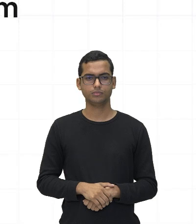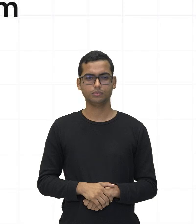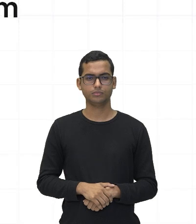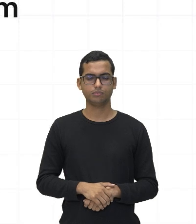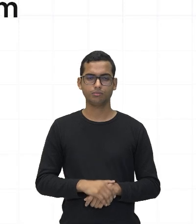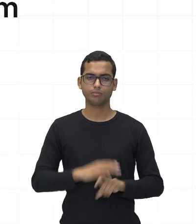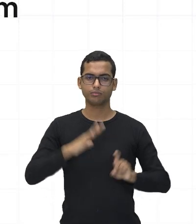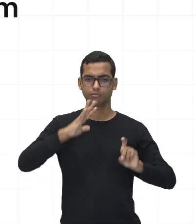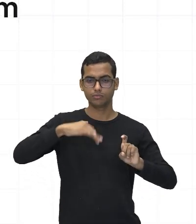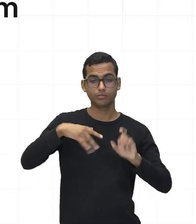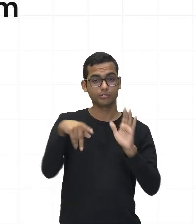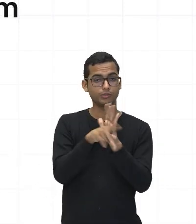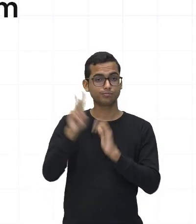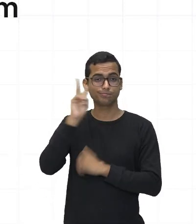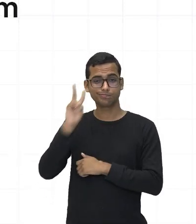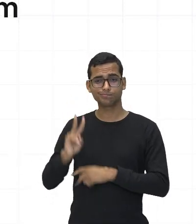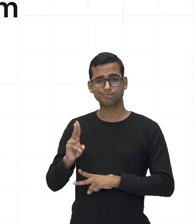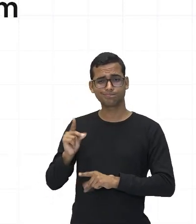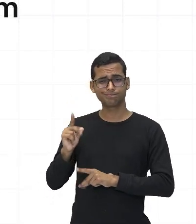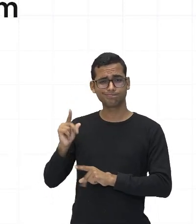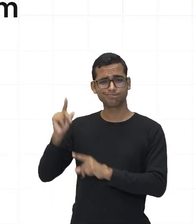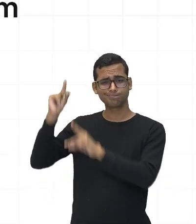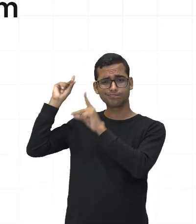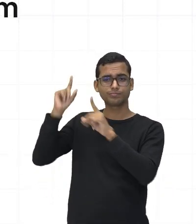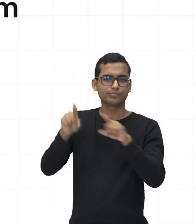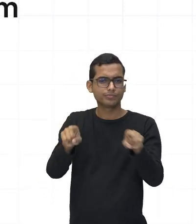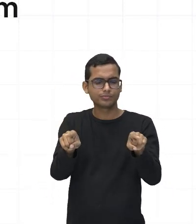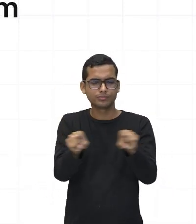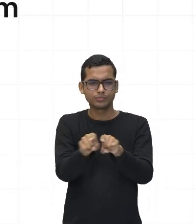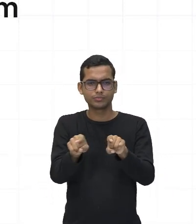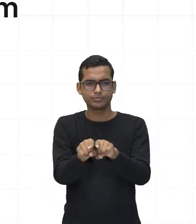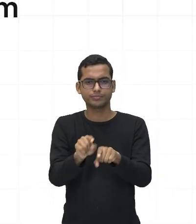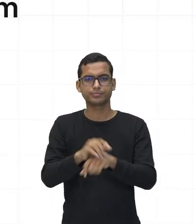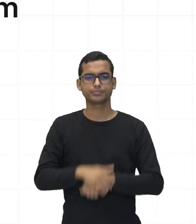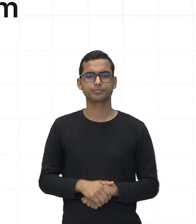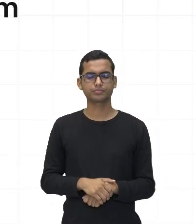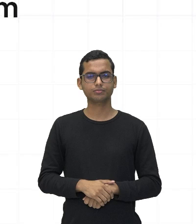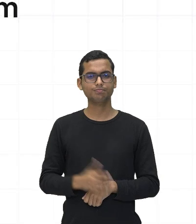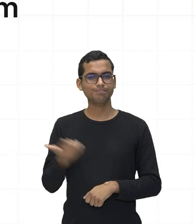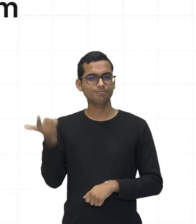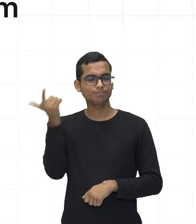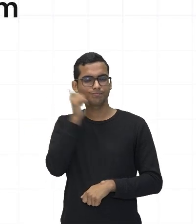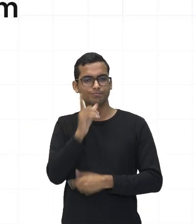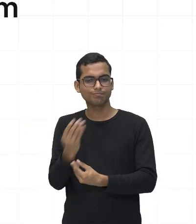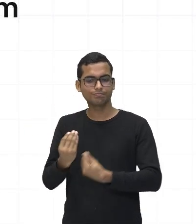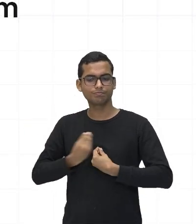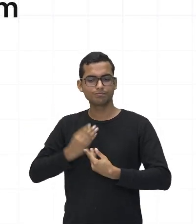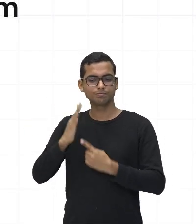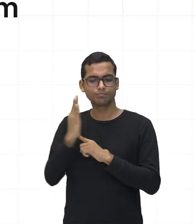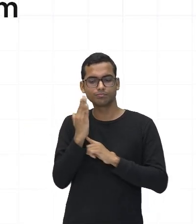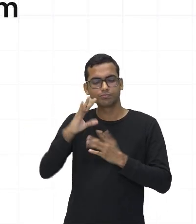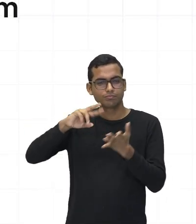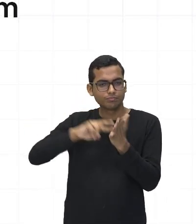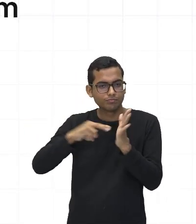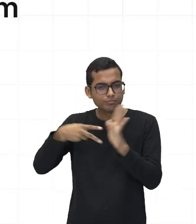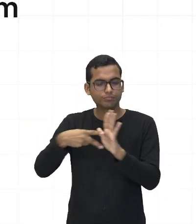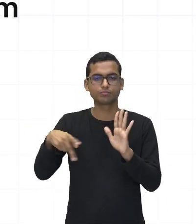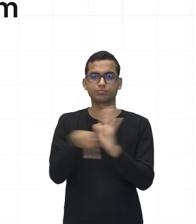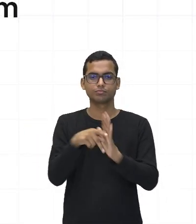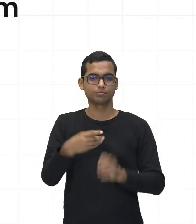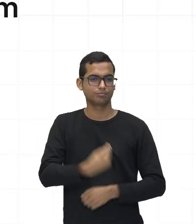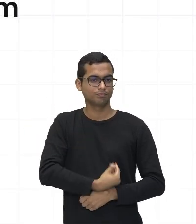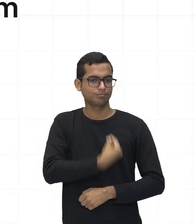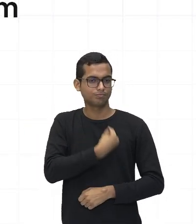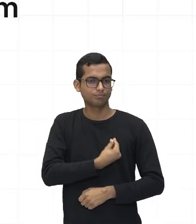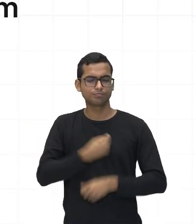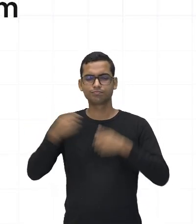bem distante, que ao mesmo tempo dão sentido à vida presente, pois explicam